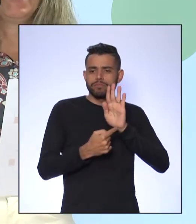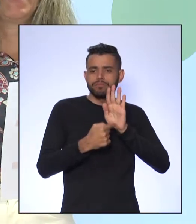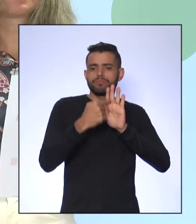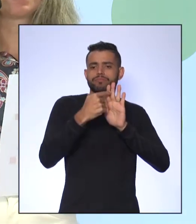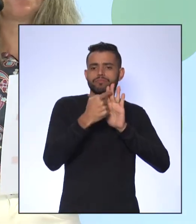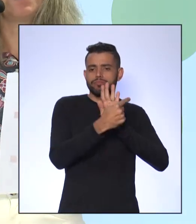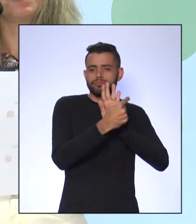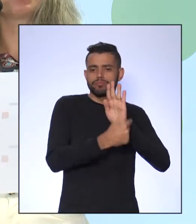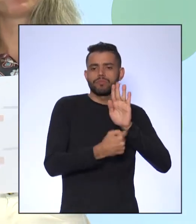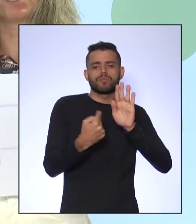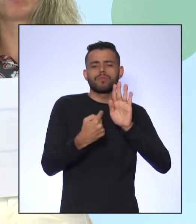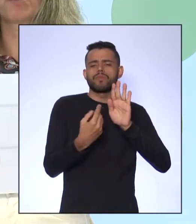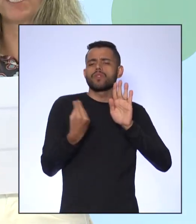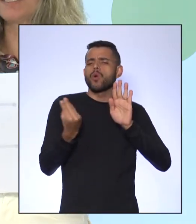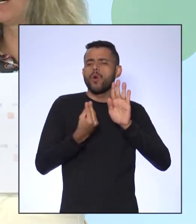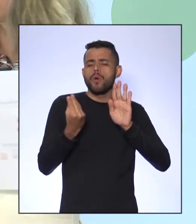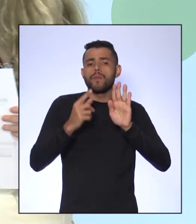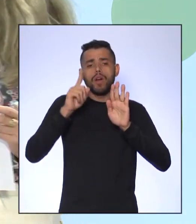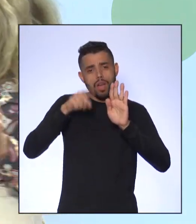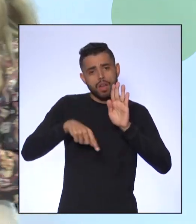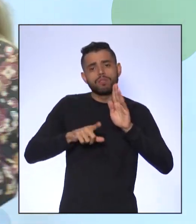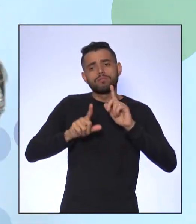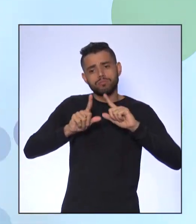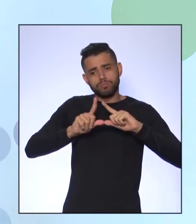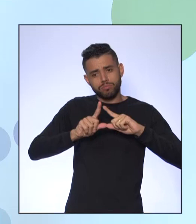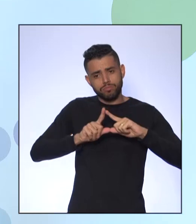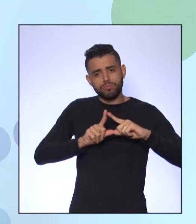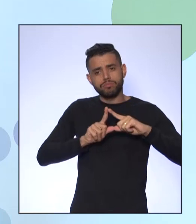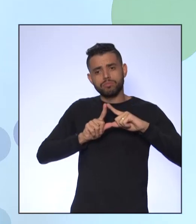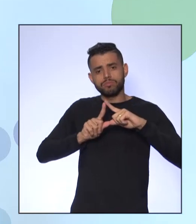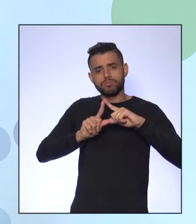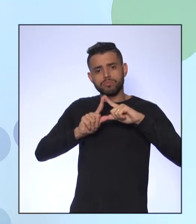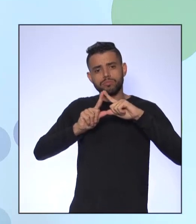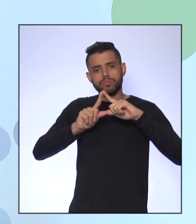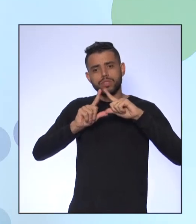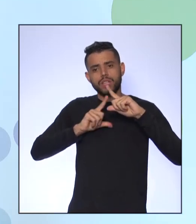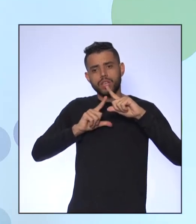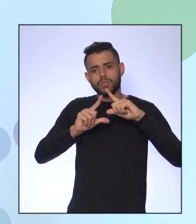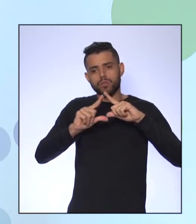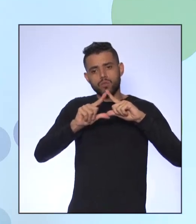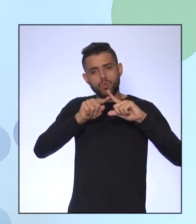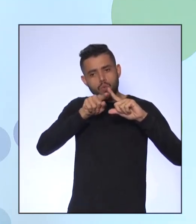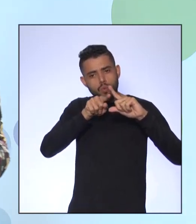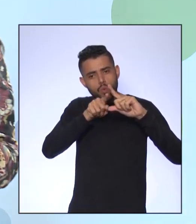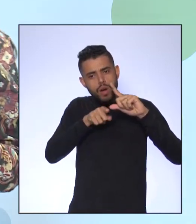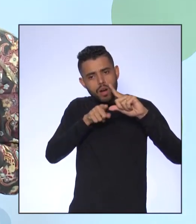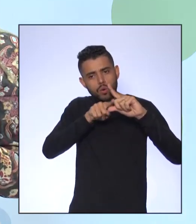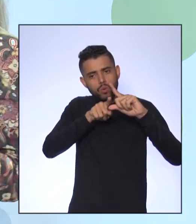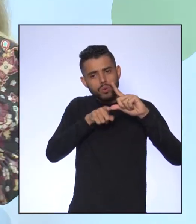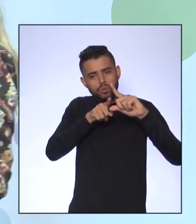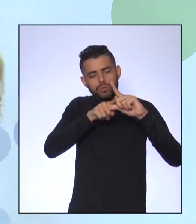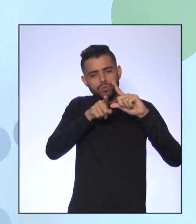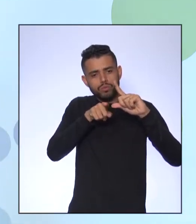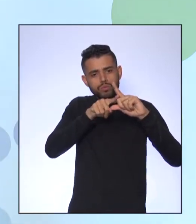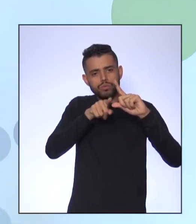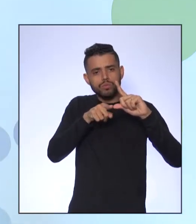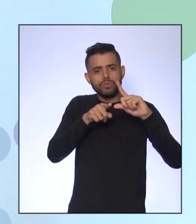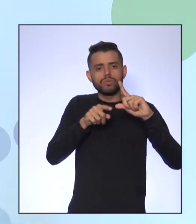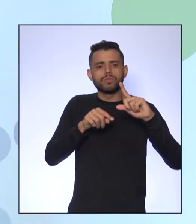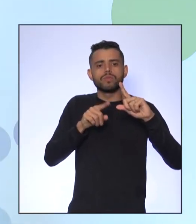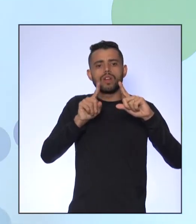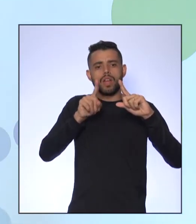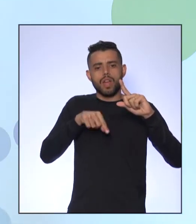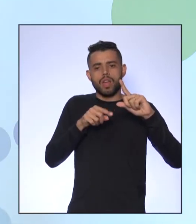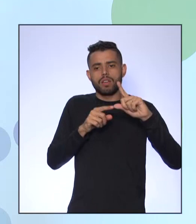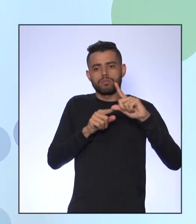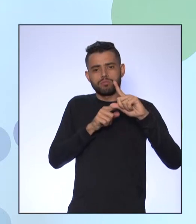Né? É exatamente o triângulo retângulo. Como ele dá o ângulo, a medida do ângulo, ou seja, que forma entre